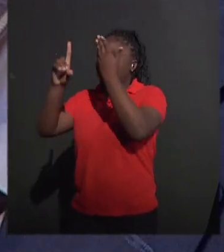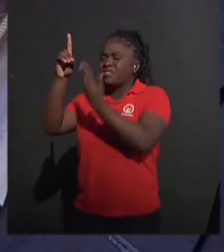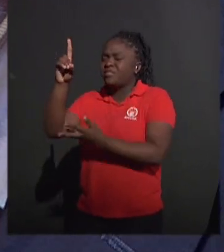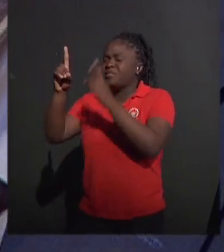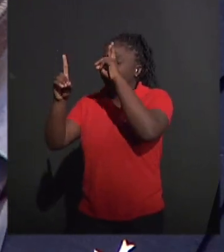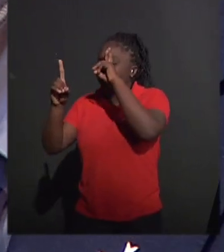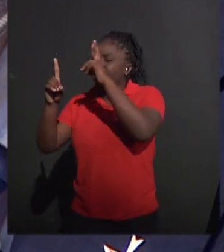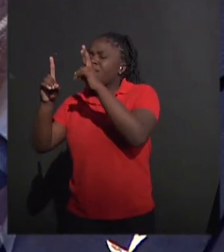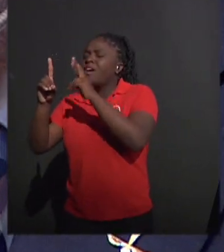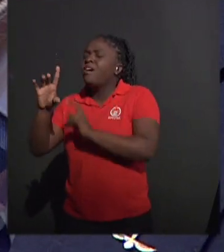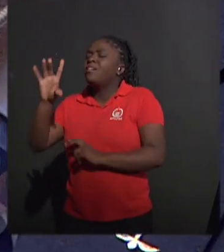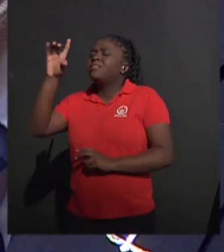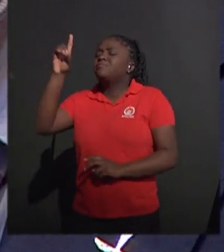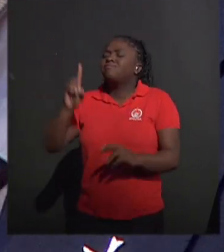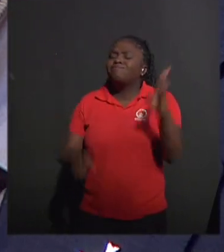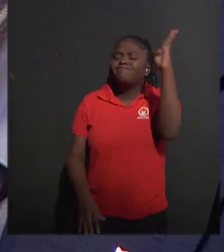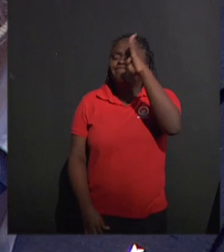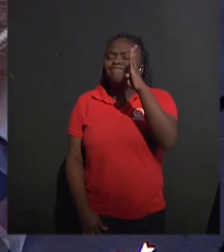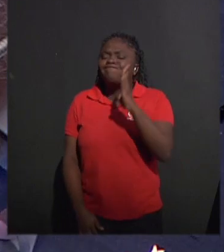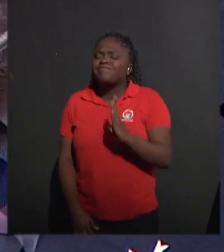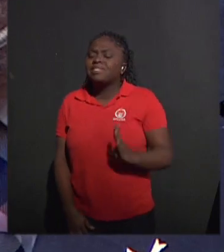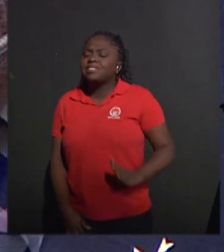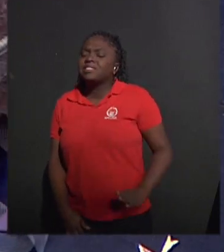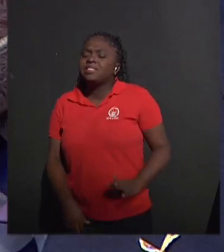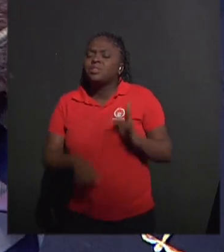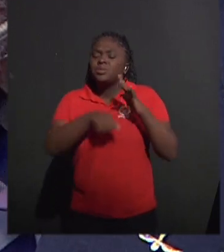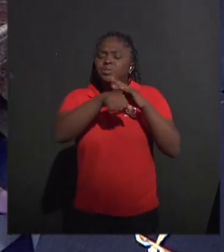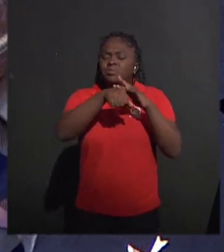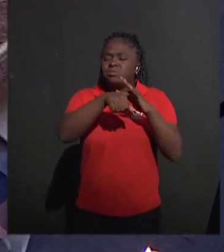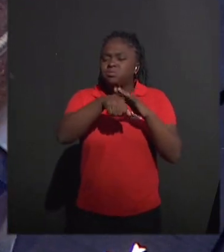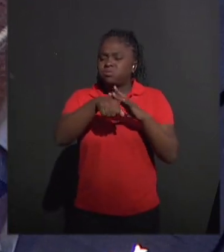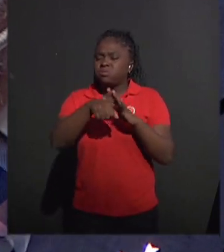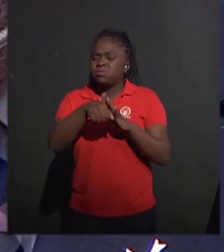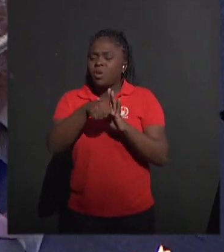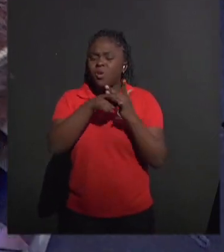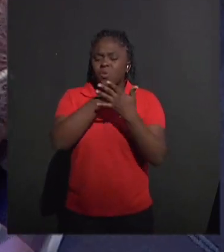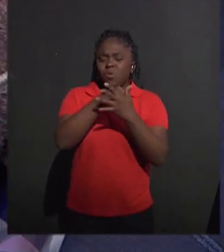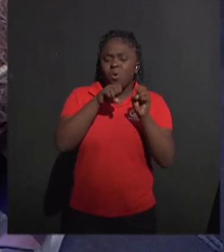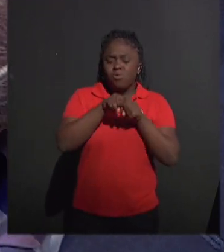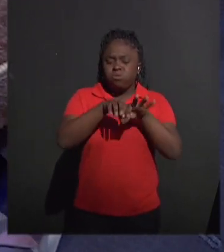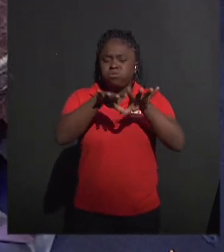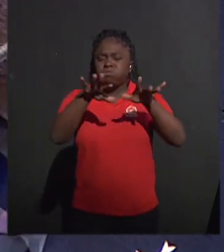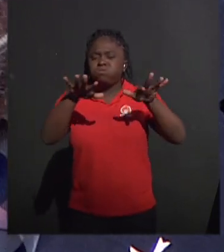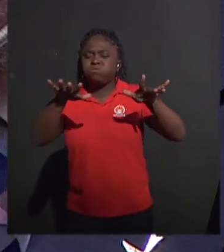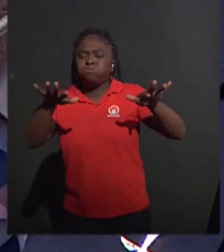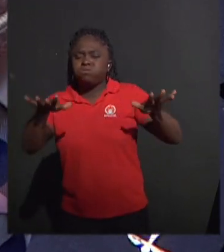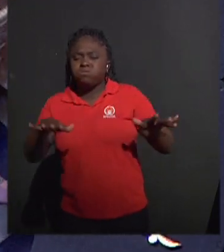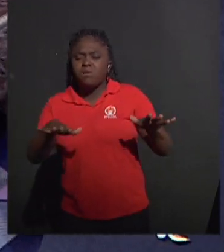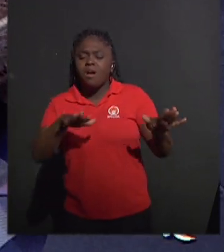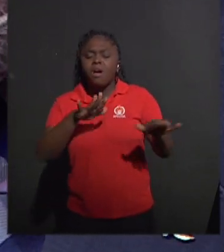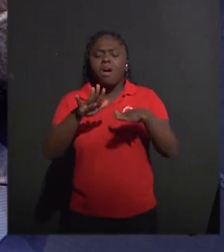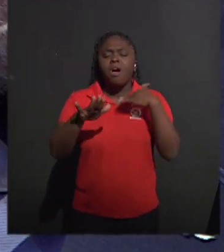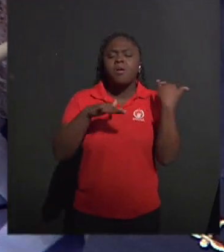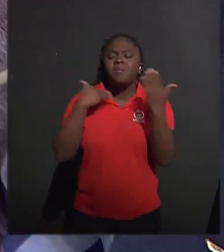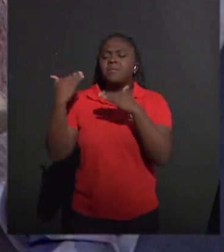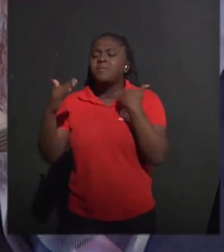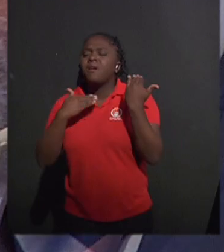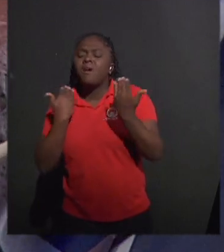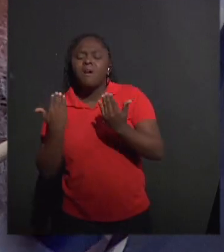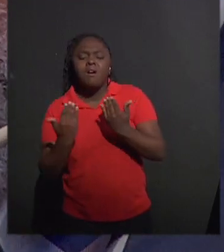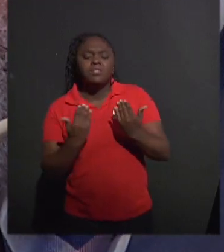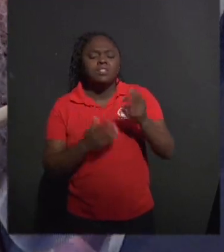está ferida. Essa pandemia, Senhor, que tem assolado, tem trazido morte, tem